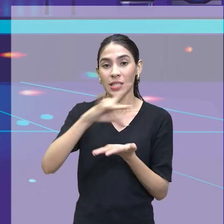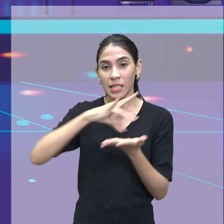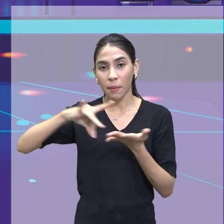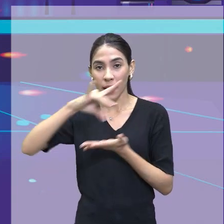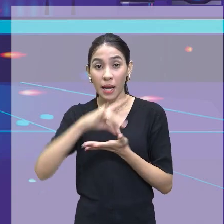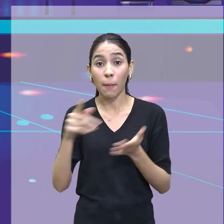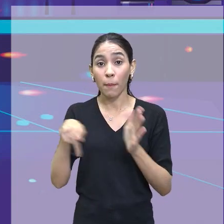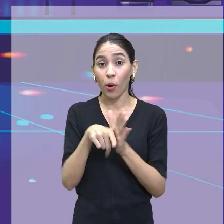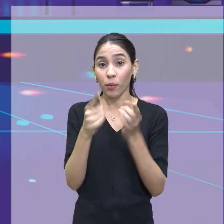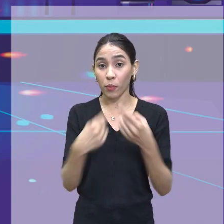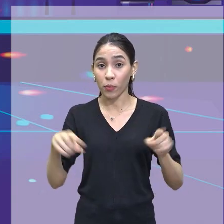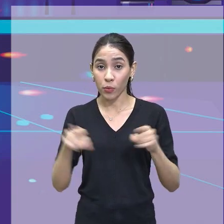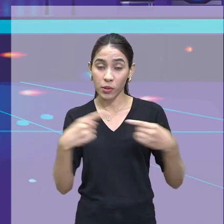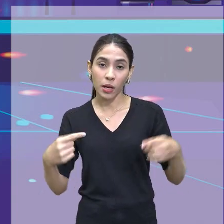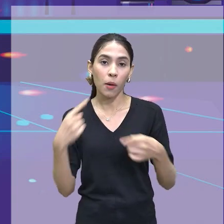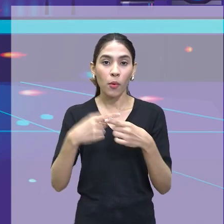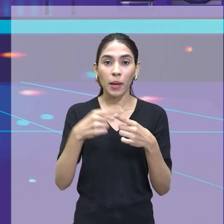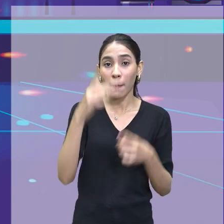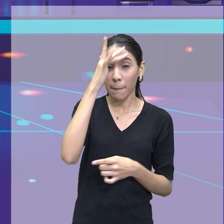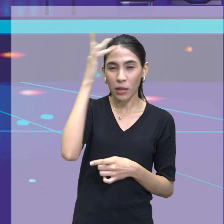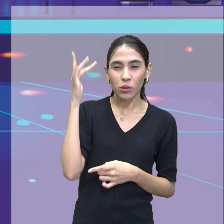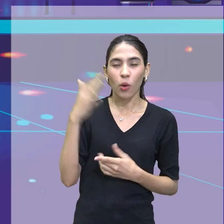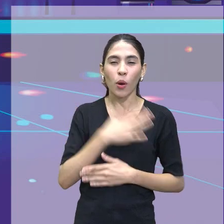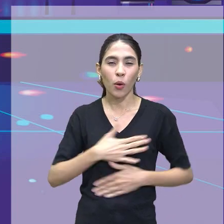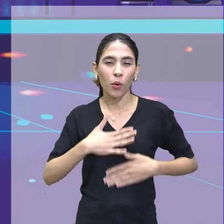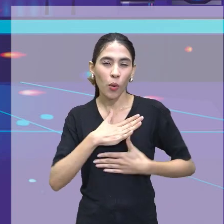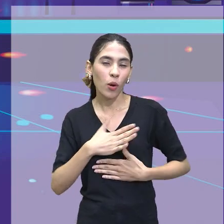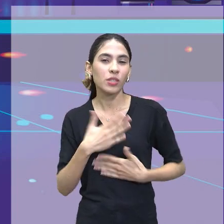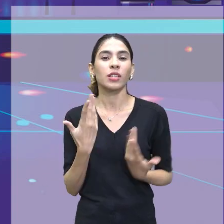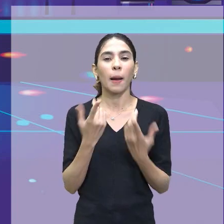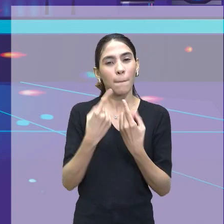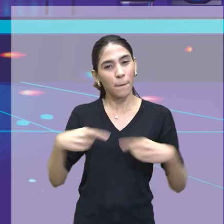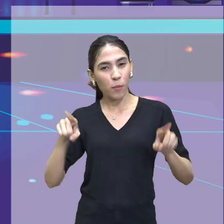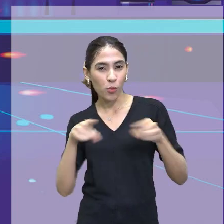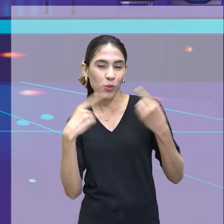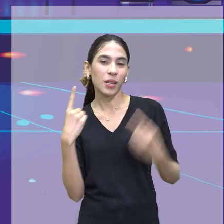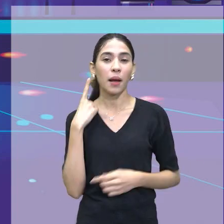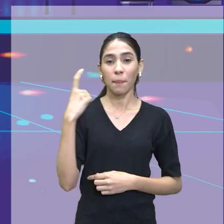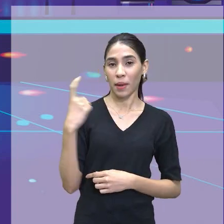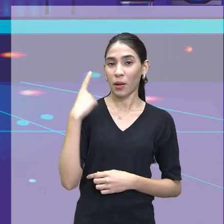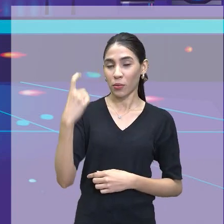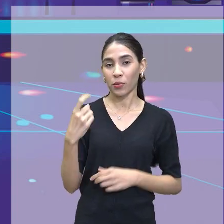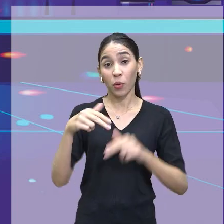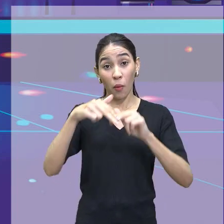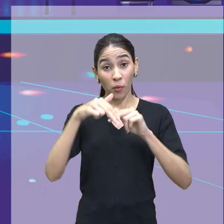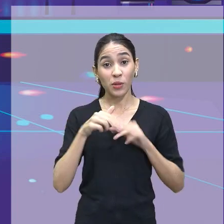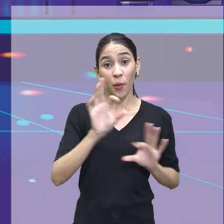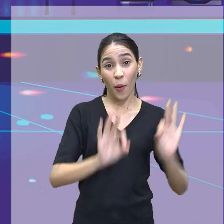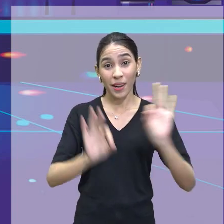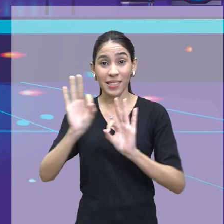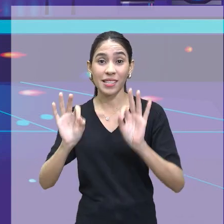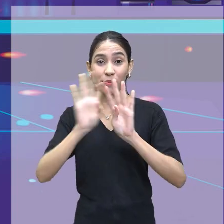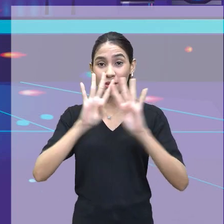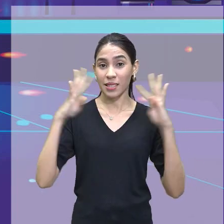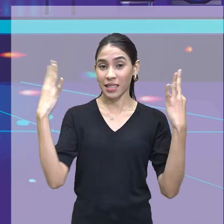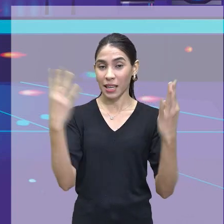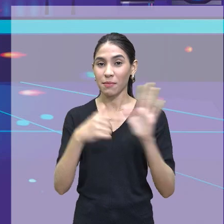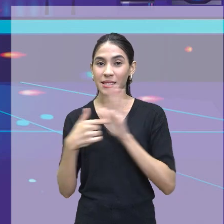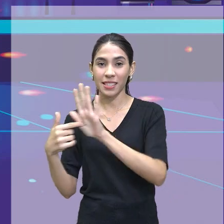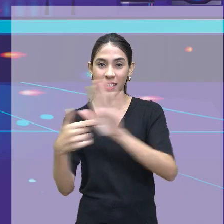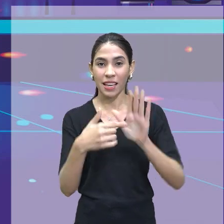das pessoas gostam é música, som. Por isso nós estamos nesse cenário aqui, para mostrar para